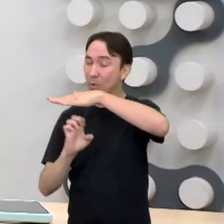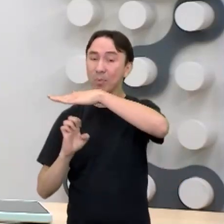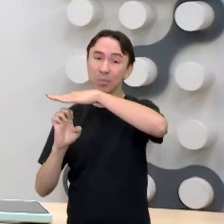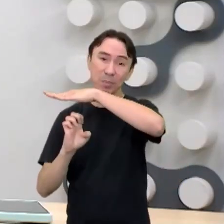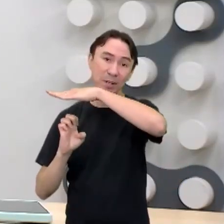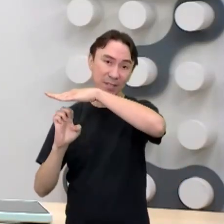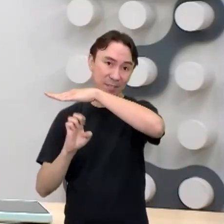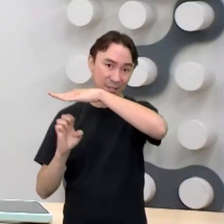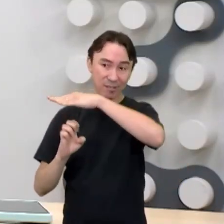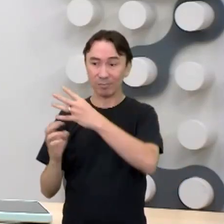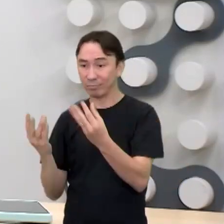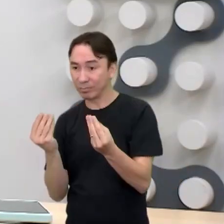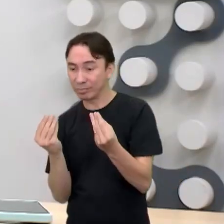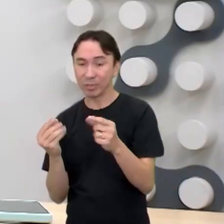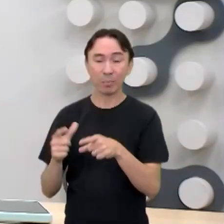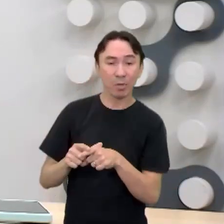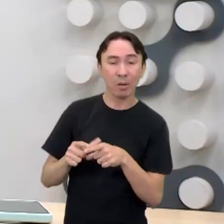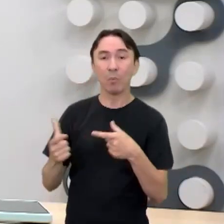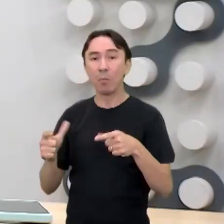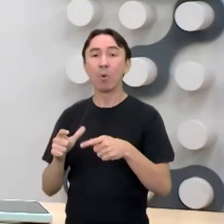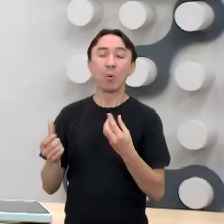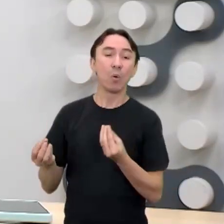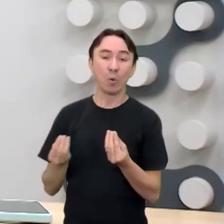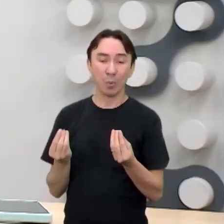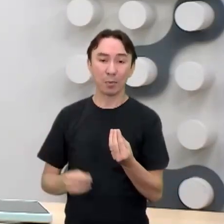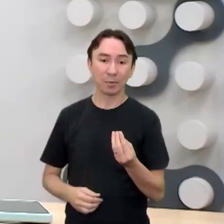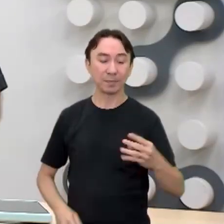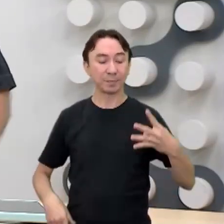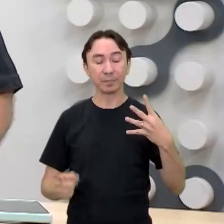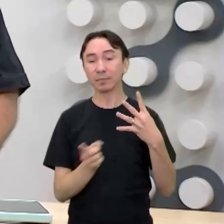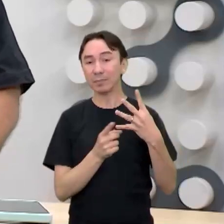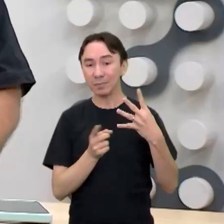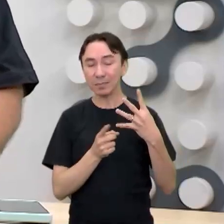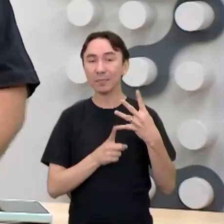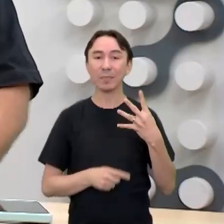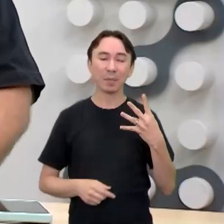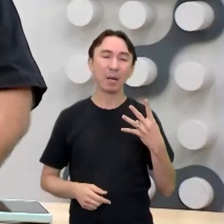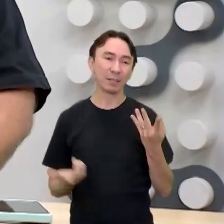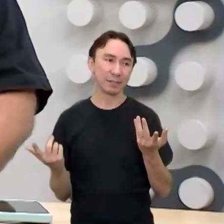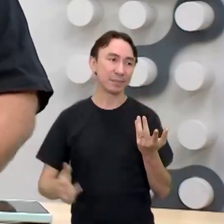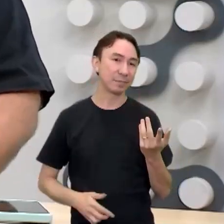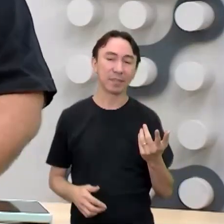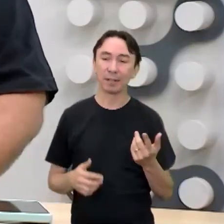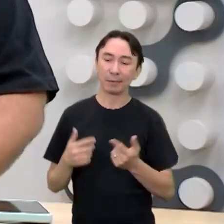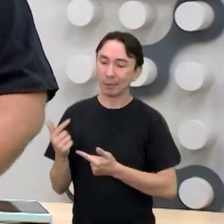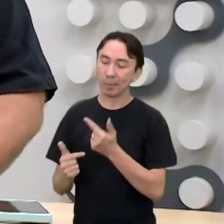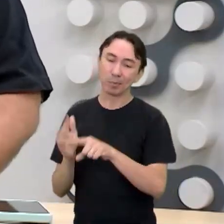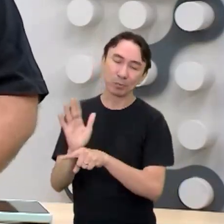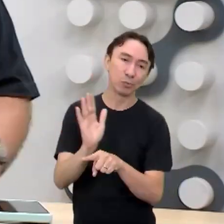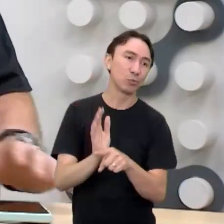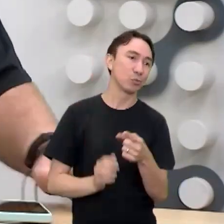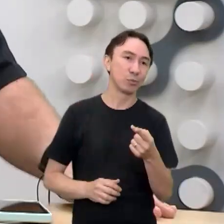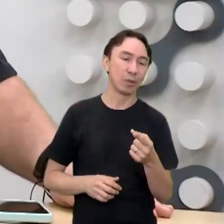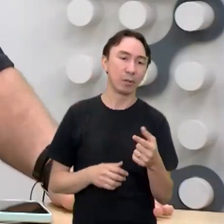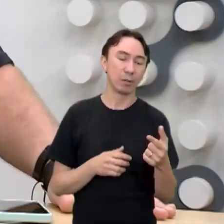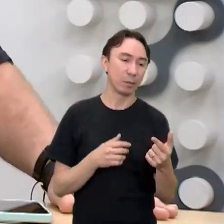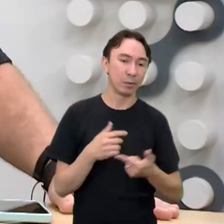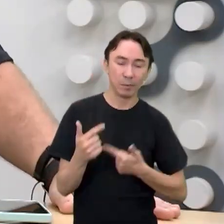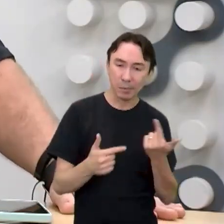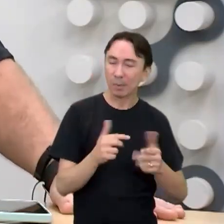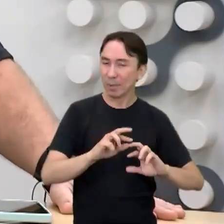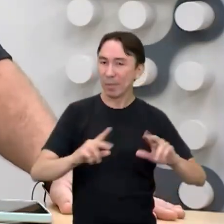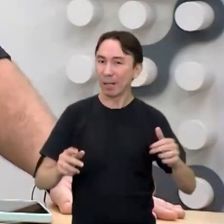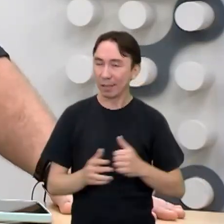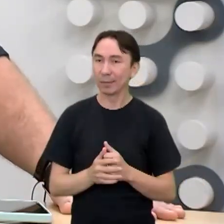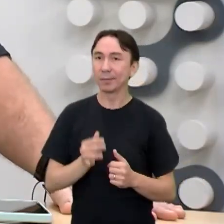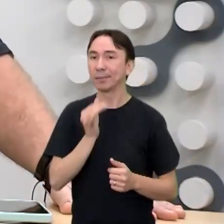de equipamentos e serviços é o que nós temos na cidade, né, que os equipamentos aí como hospitais, escolas e